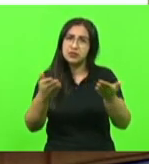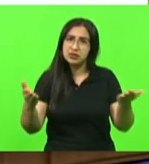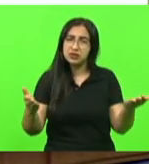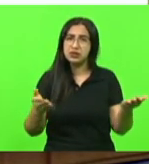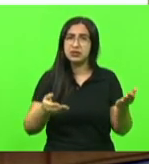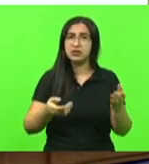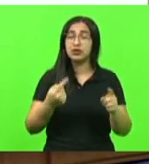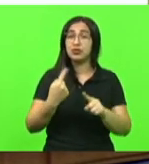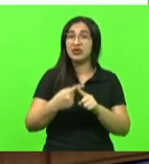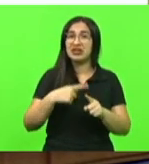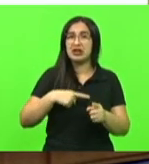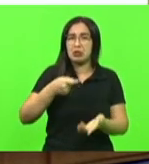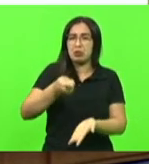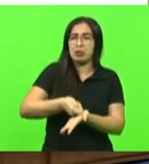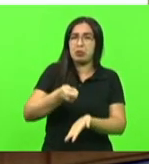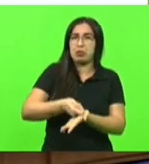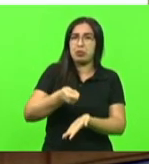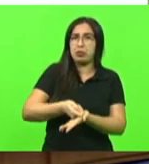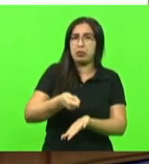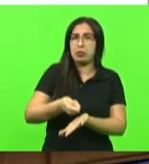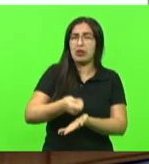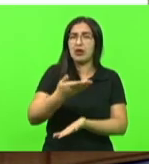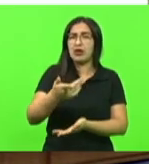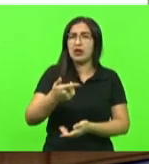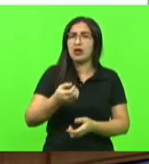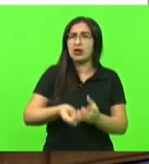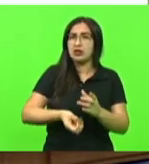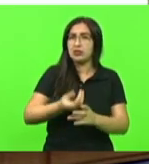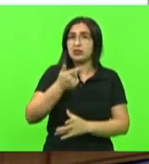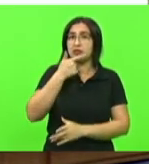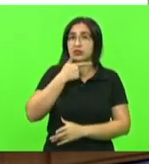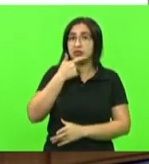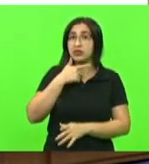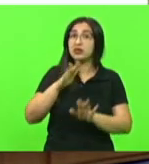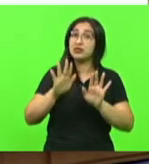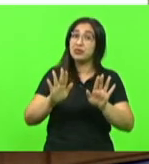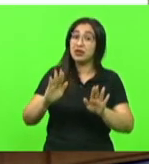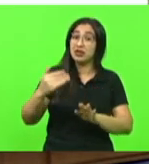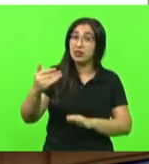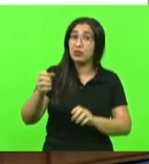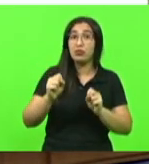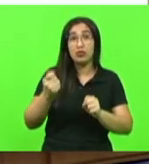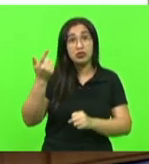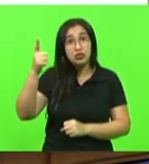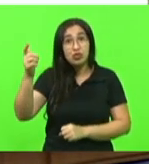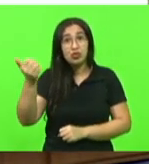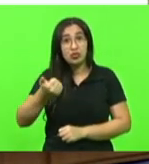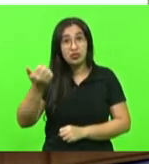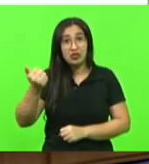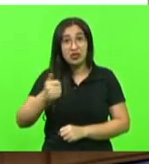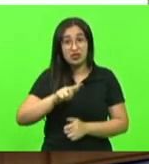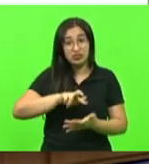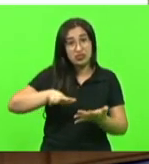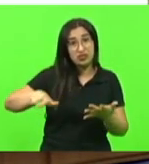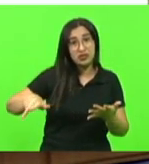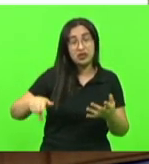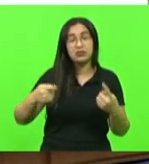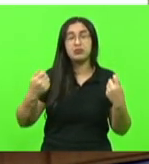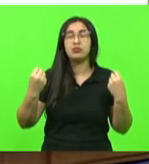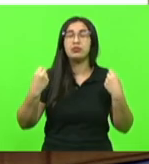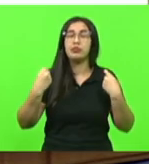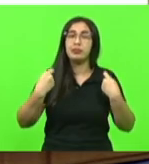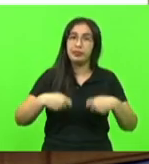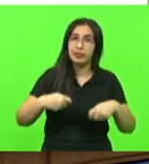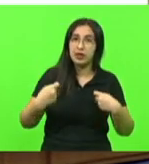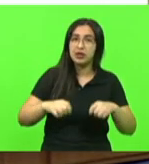ditadura sanitária para cima do produtor do queijo, mas amanhã pode ser dos outros derivados, então cabe um posicionamento firme, uma mobilização de